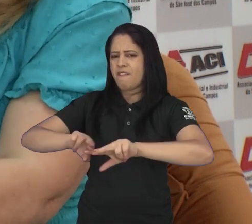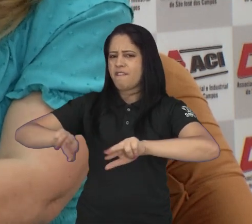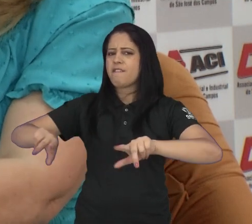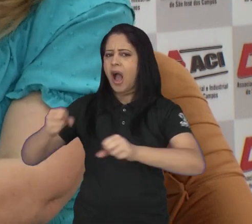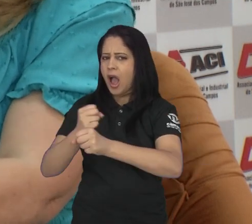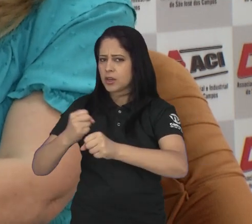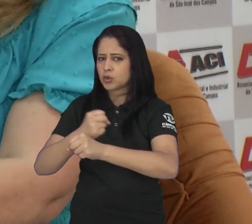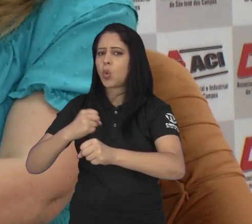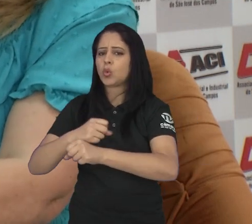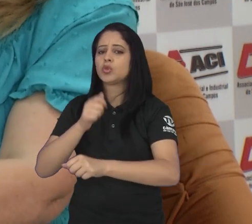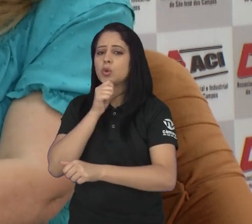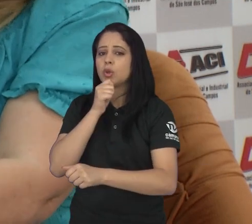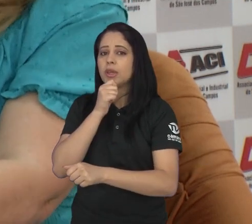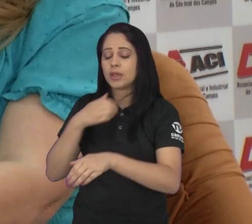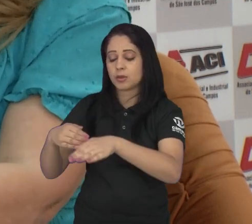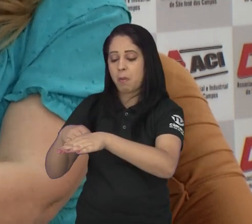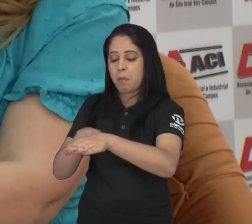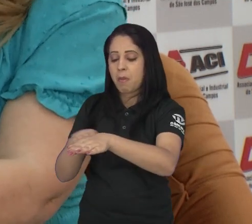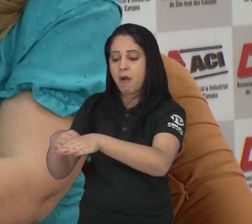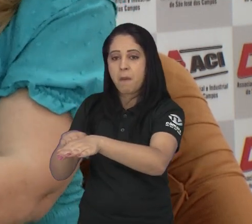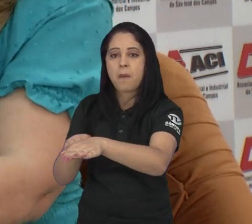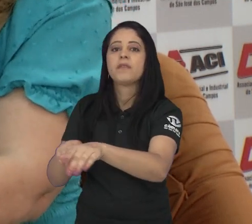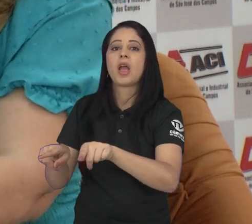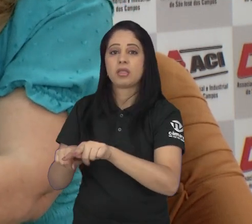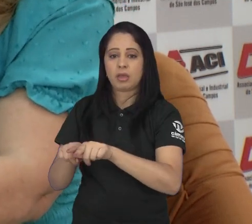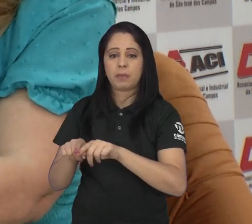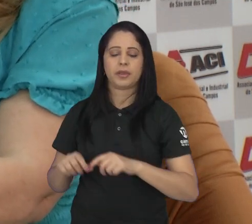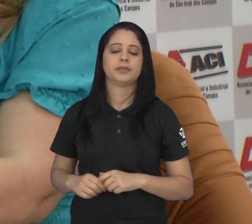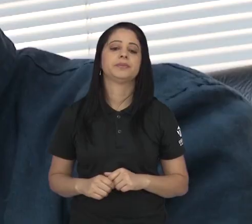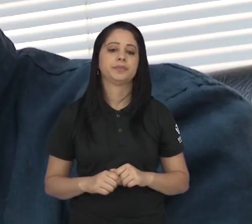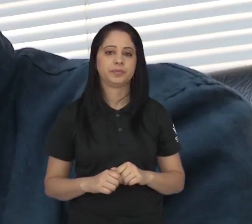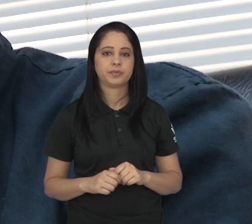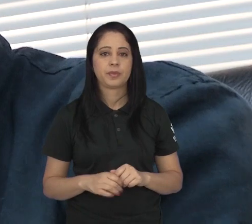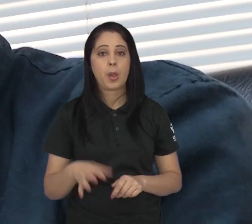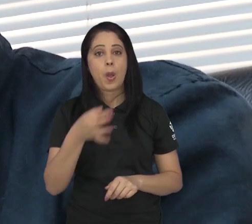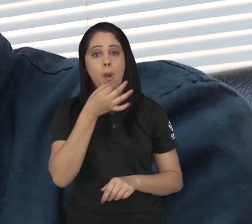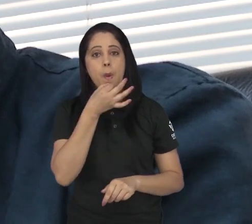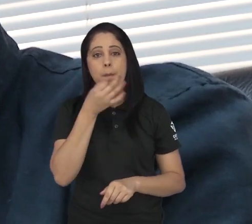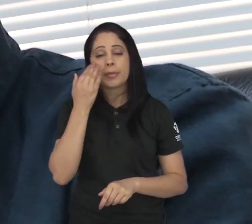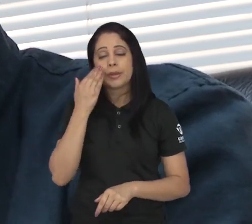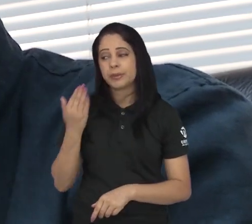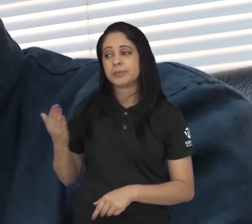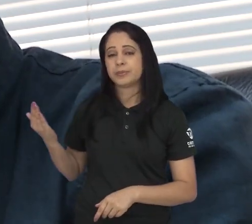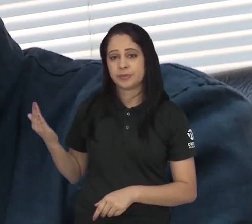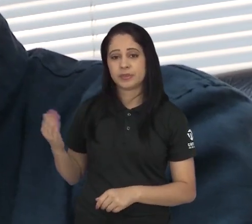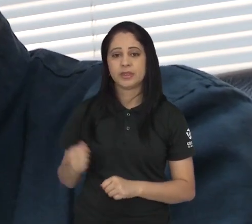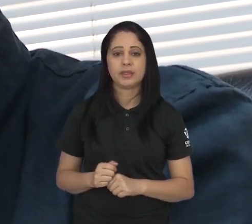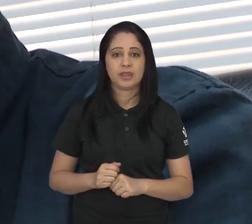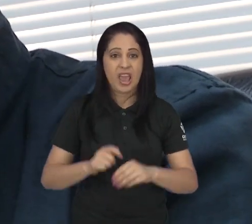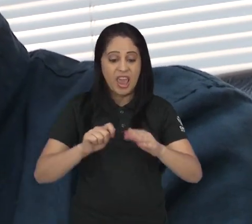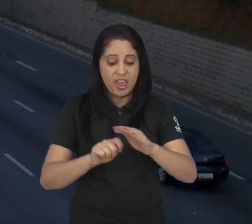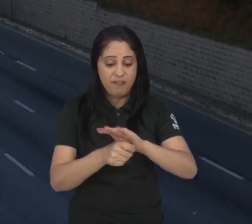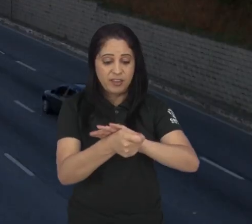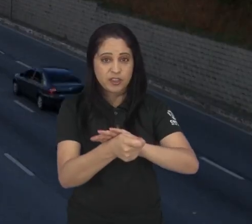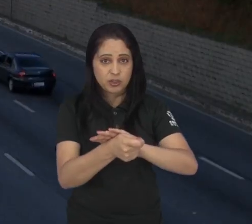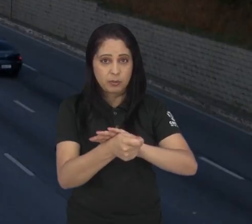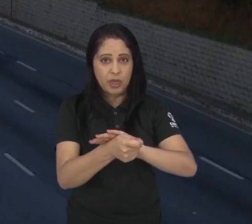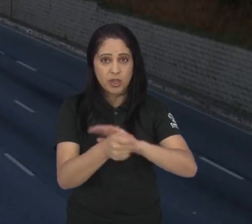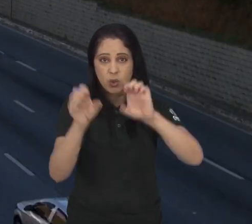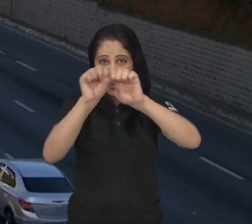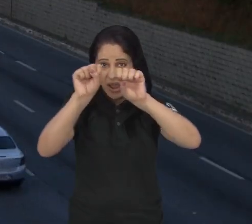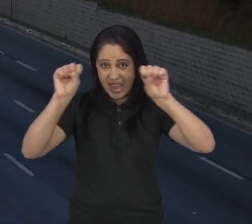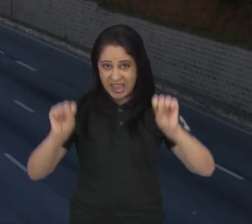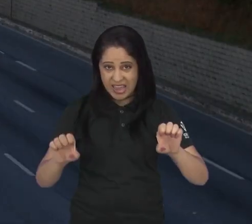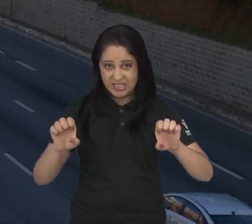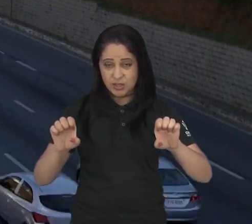outras obras que estão sendo realizadas aqui na cidade como a linha verde entre outras também e para o vereador Robertinho da padaria o investimento